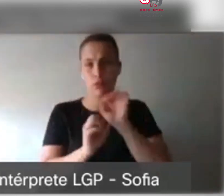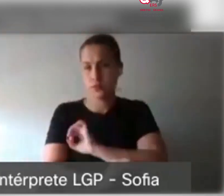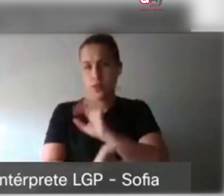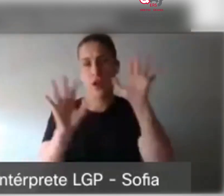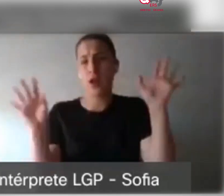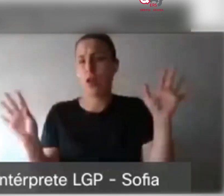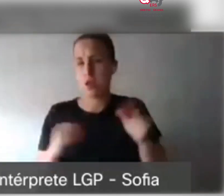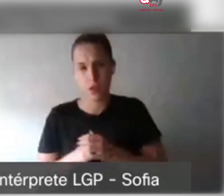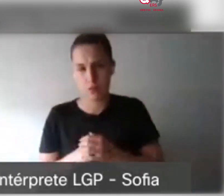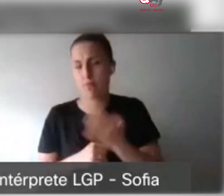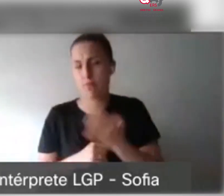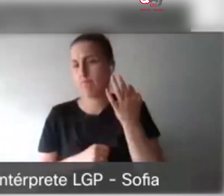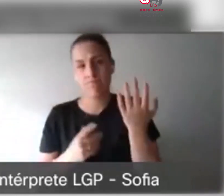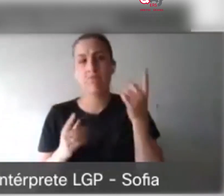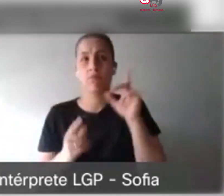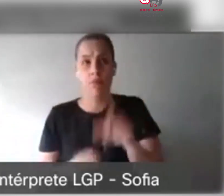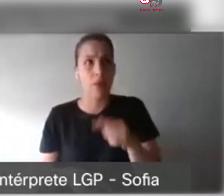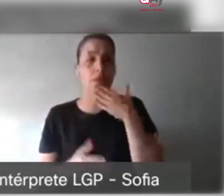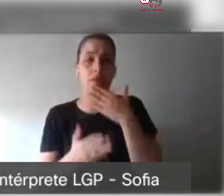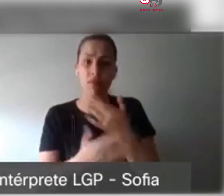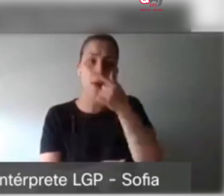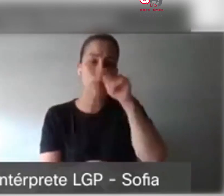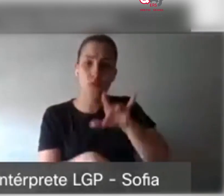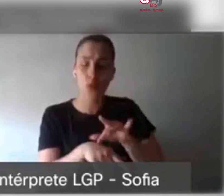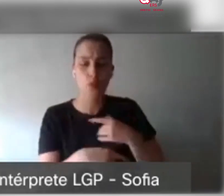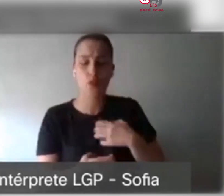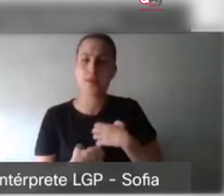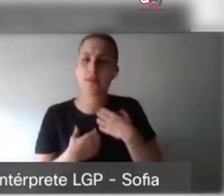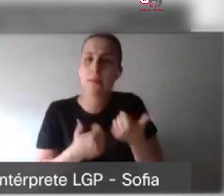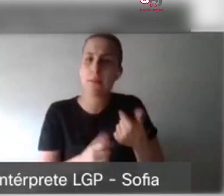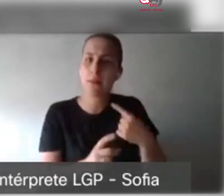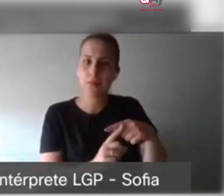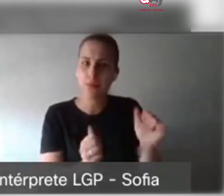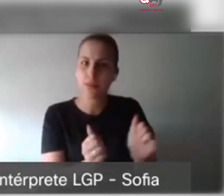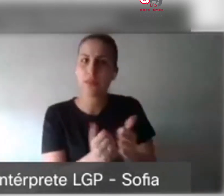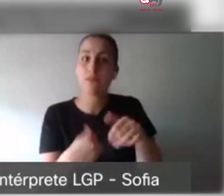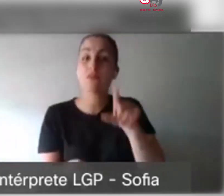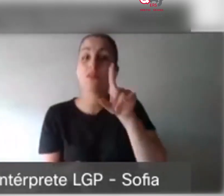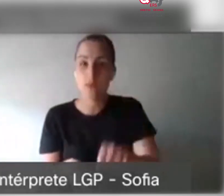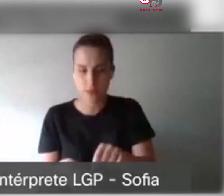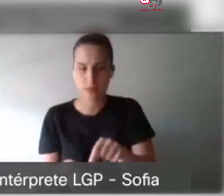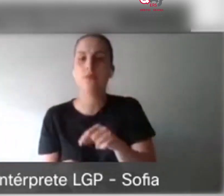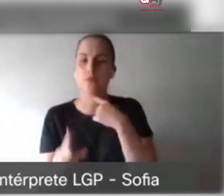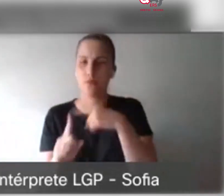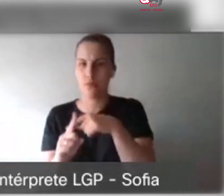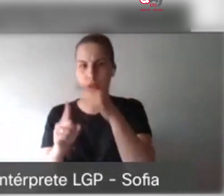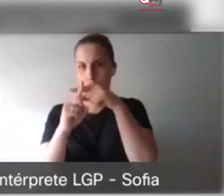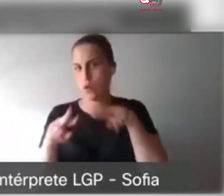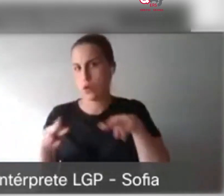só por uma questão de conforto do doente, de interesse do doente, mas também por uma questão de interesse dos hospitais. Há